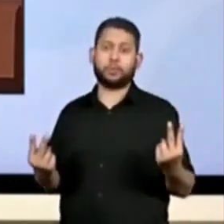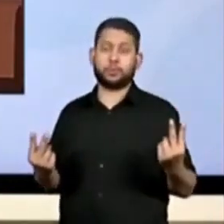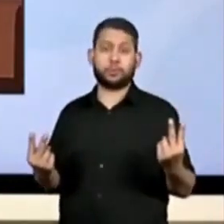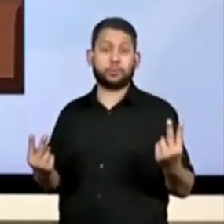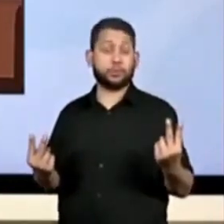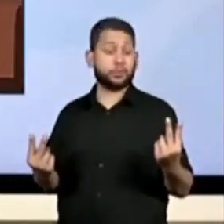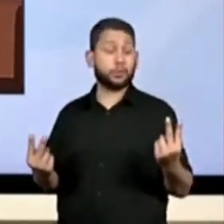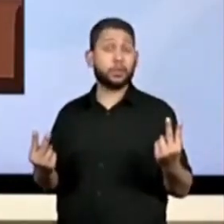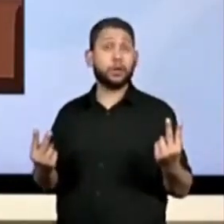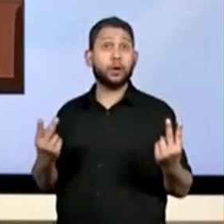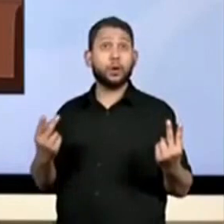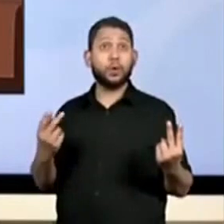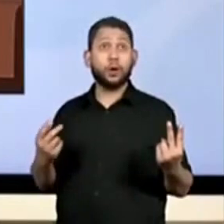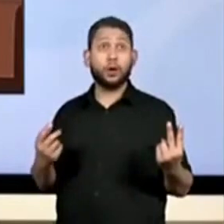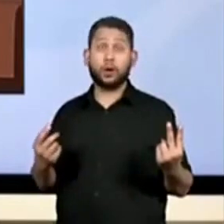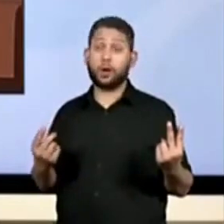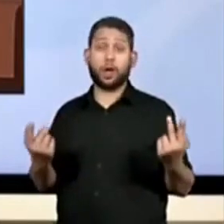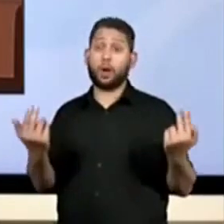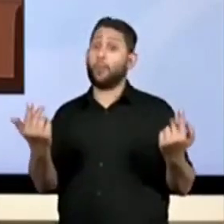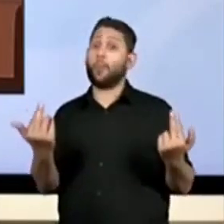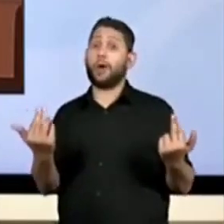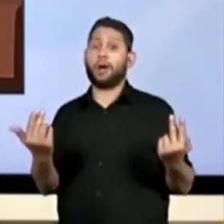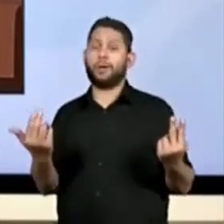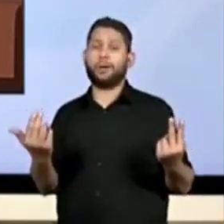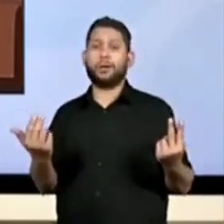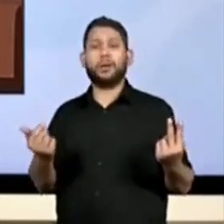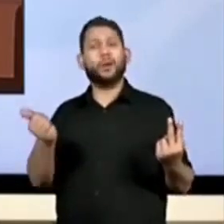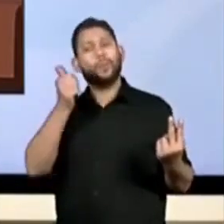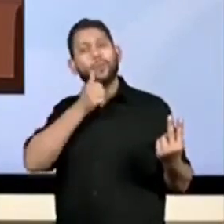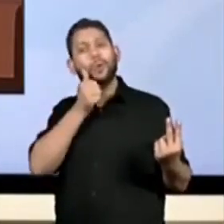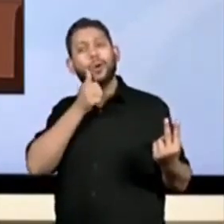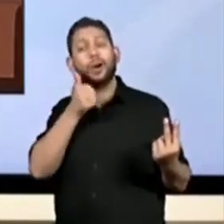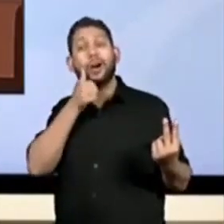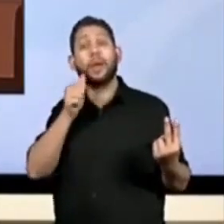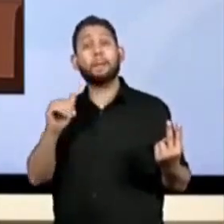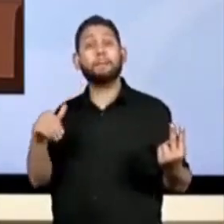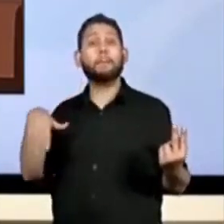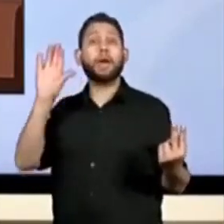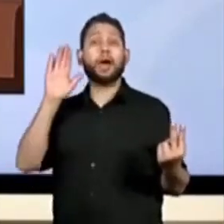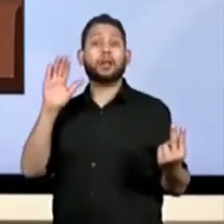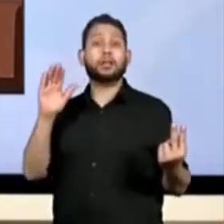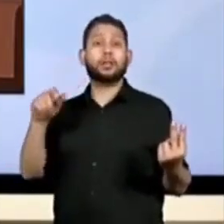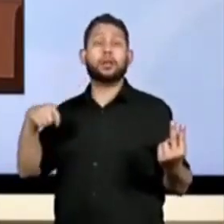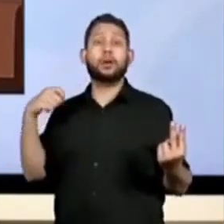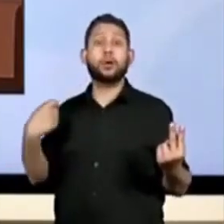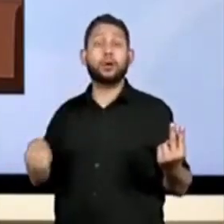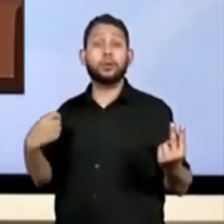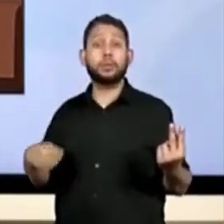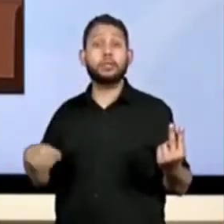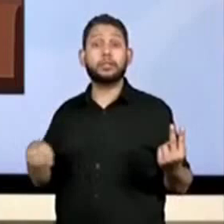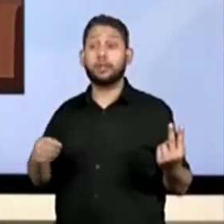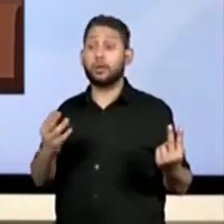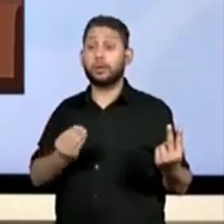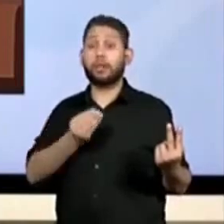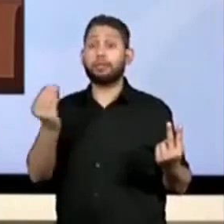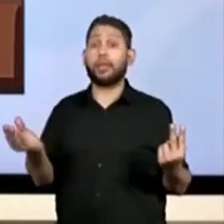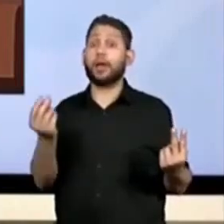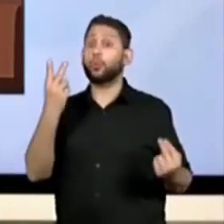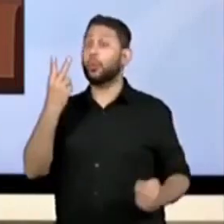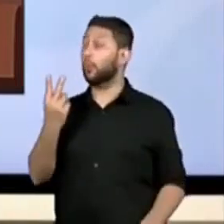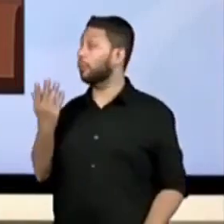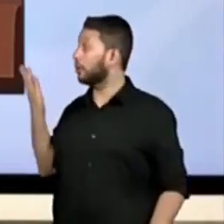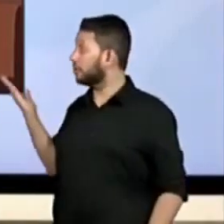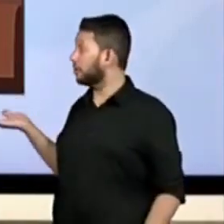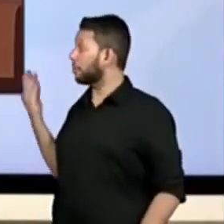dobrar essa quantidade ou duas tá igual aqui daí eu dou o braço a quantidade de quem seriam essas